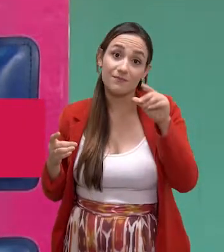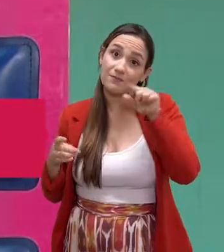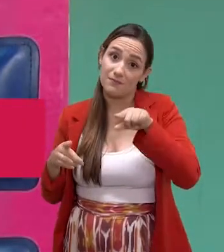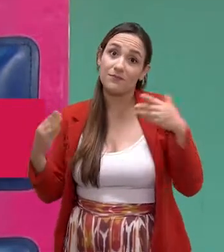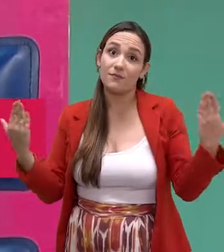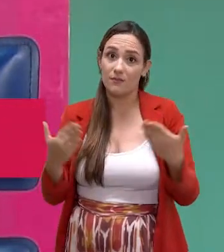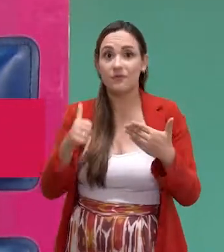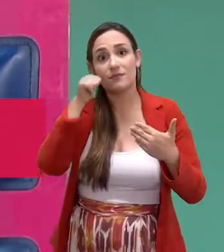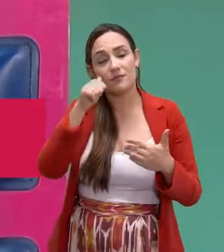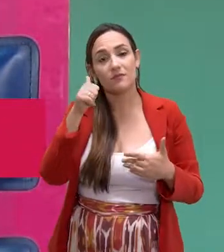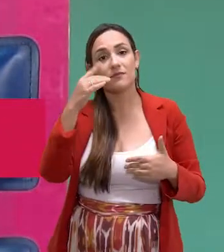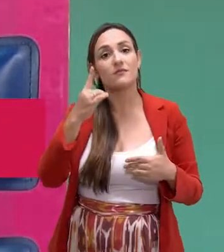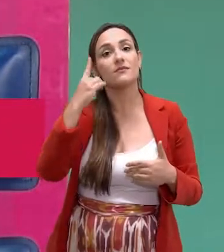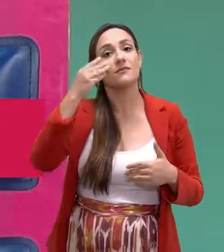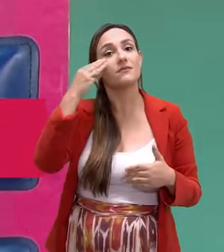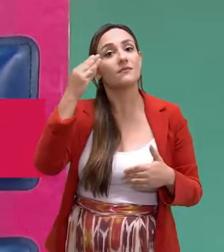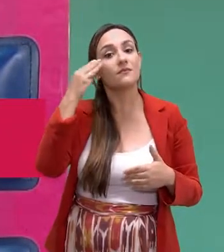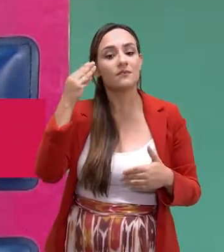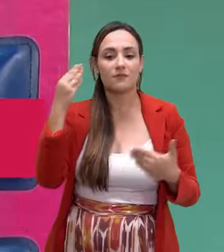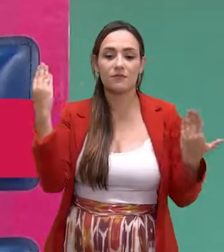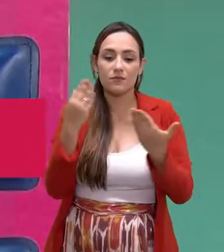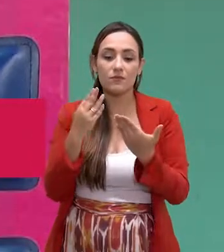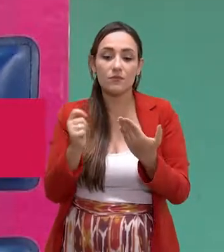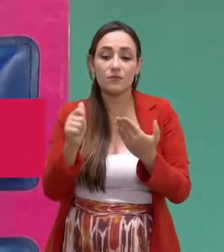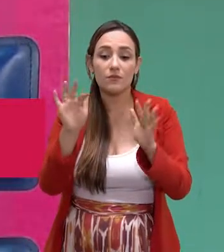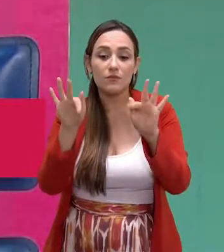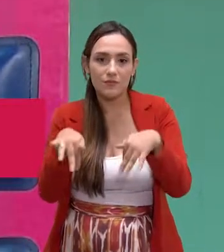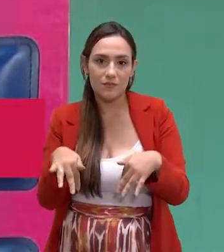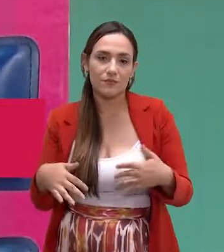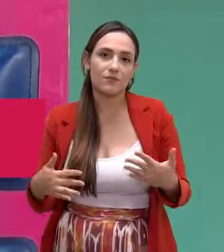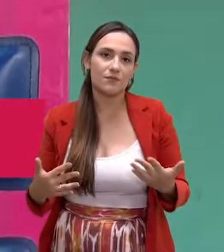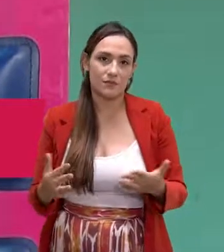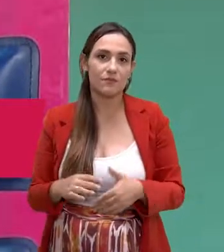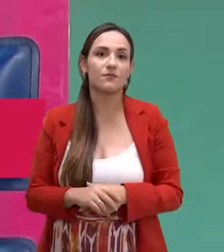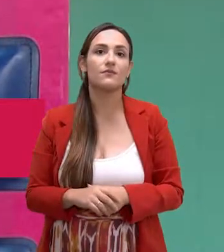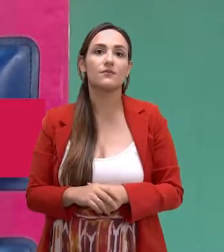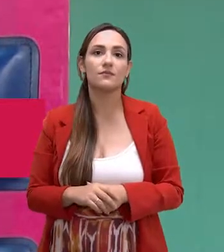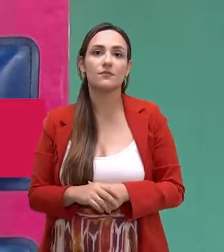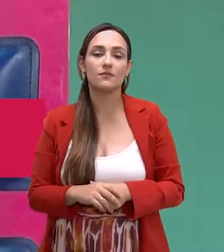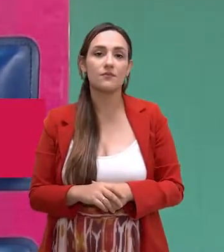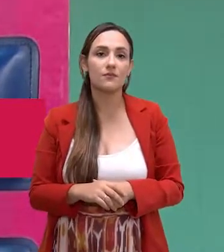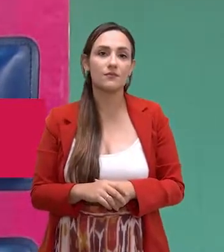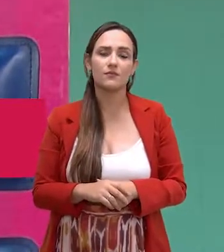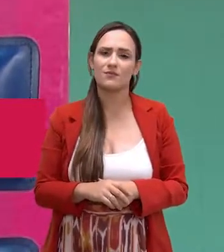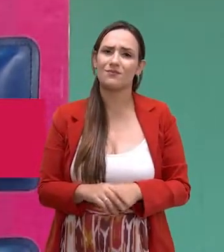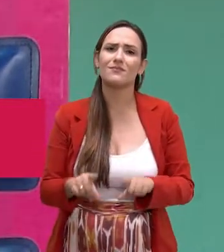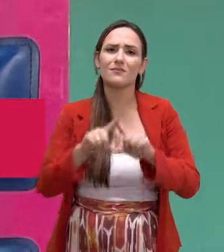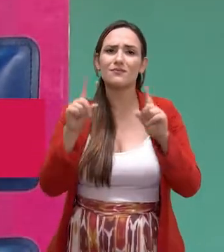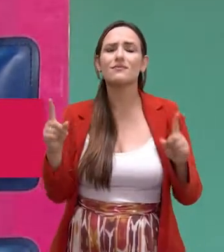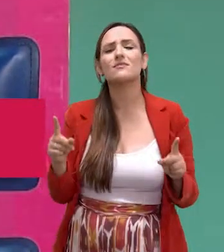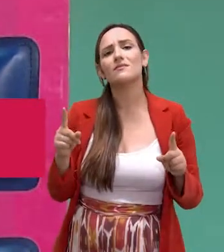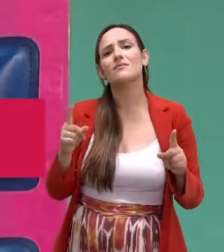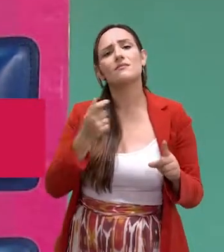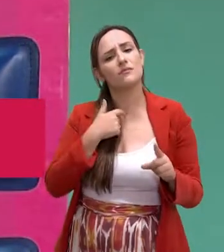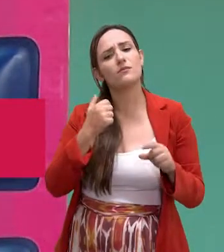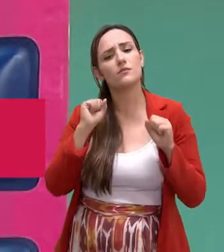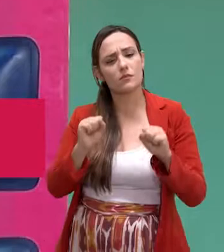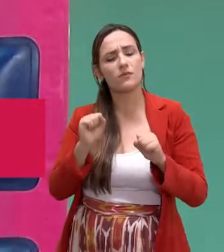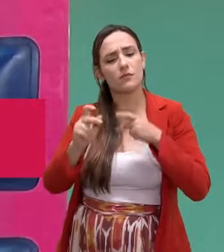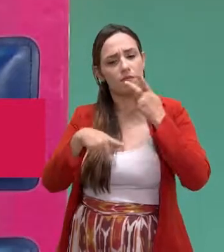entrou já ao final, nos últimos anos, então, mas eu posso